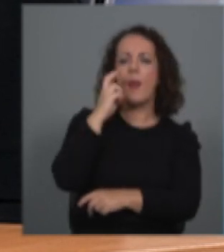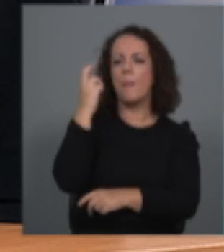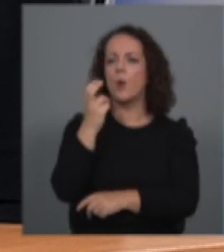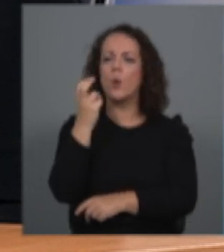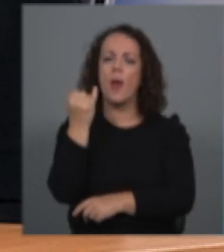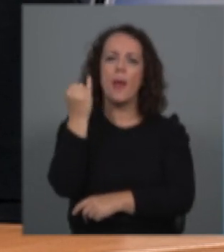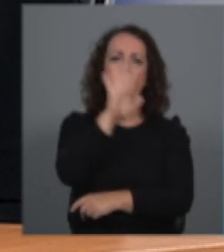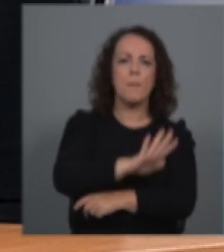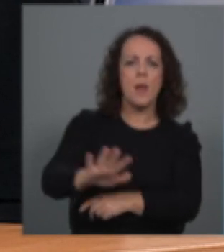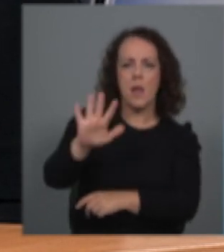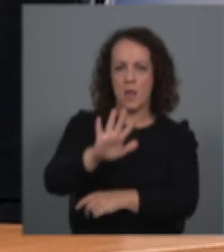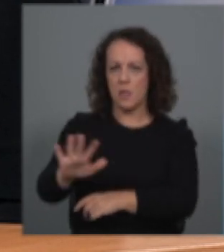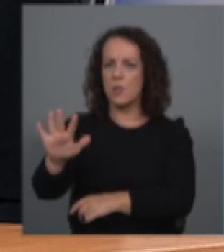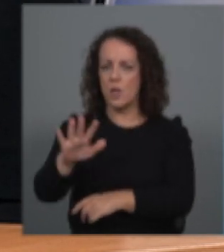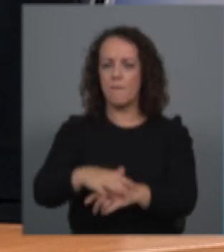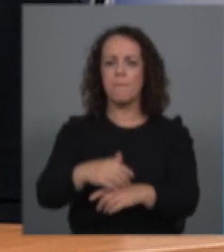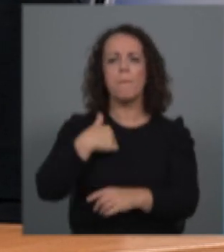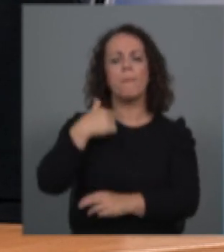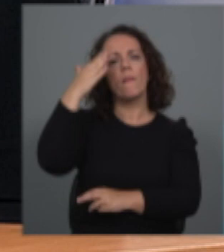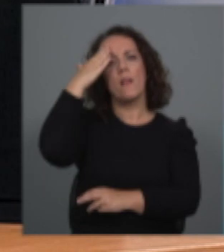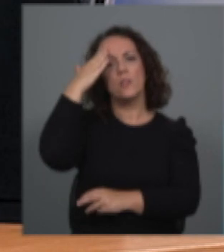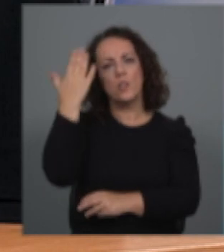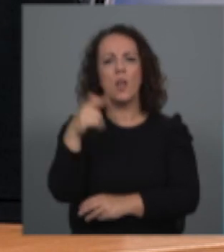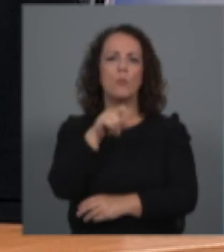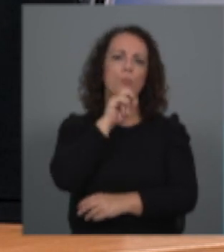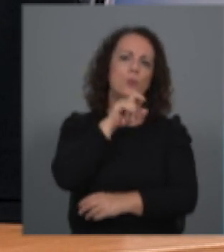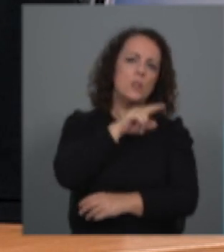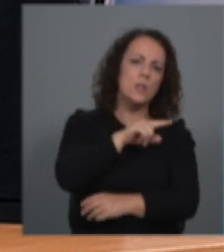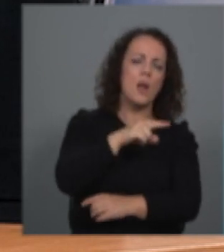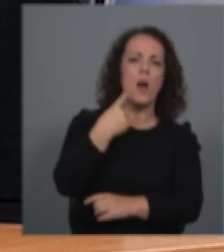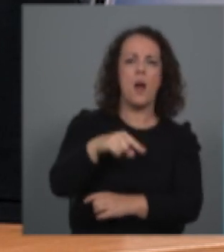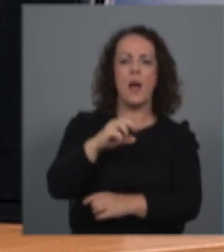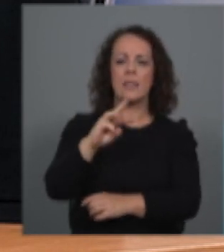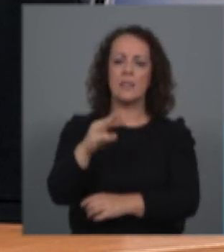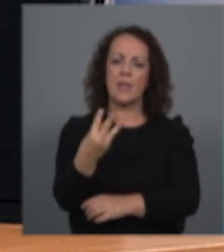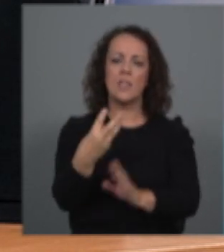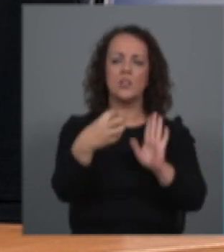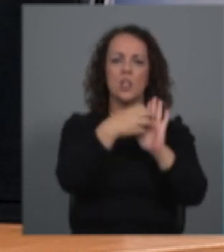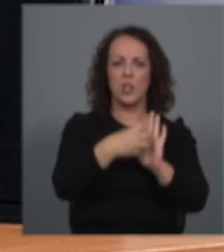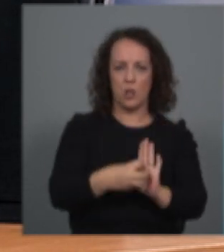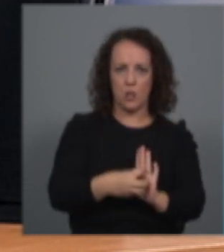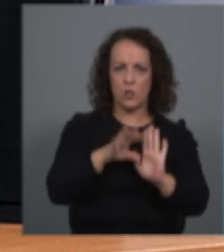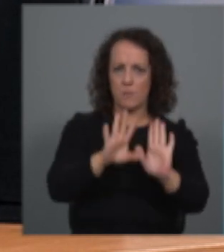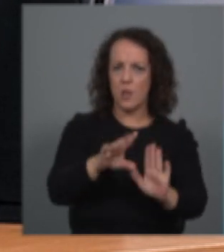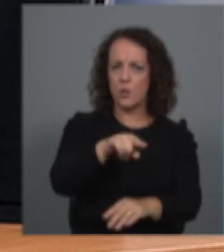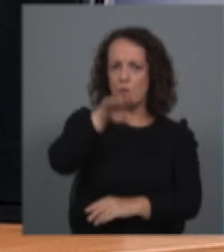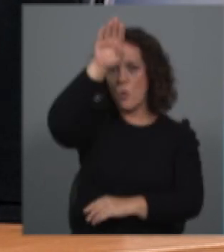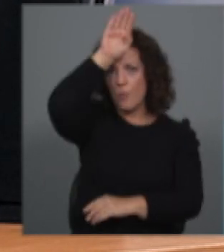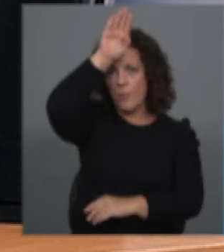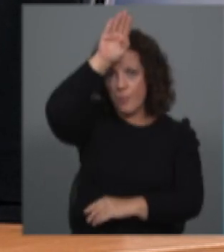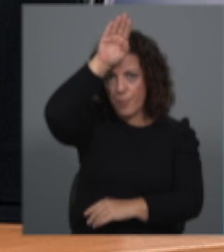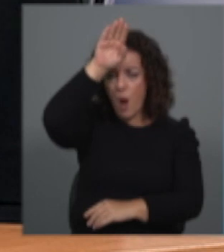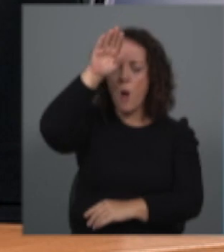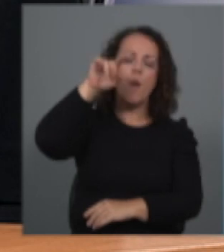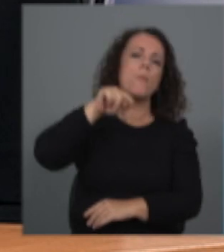Eu achei que podemos encontrar 3 ícones, embora o Papa não vai à